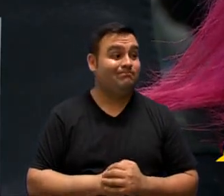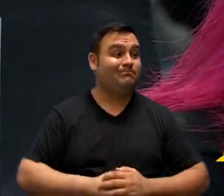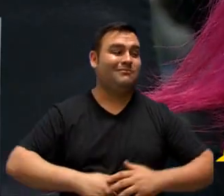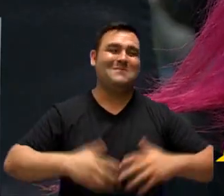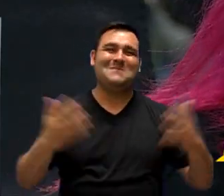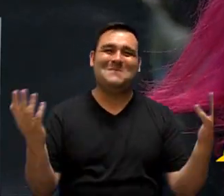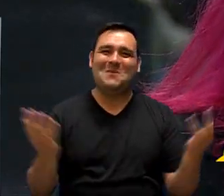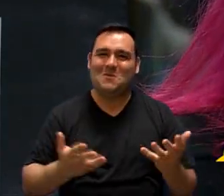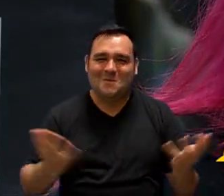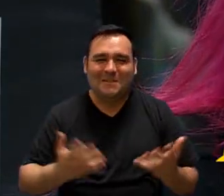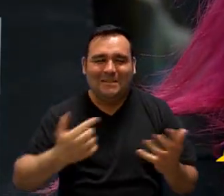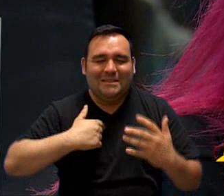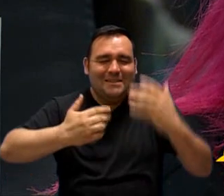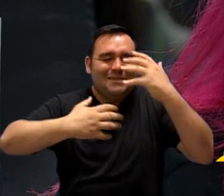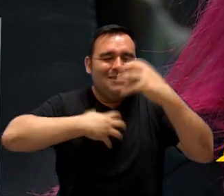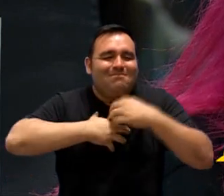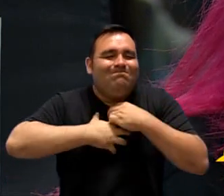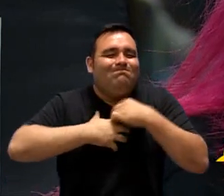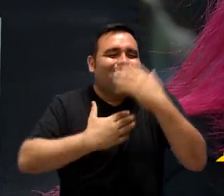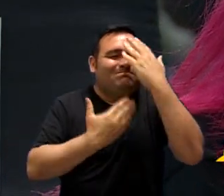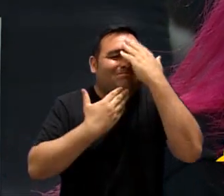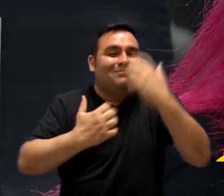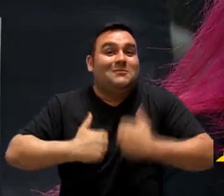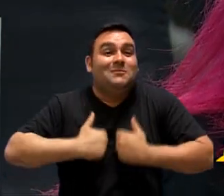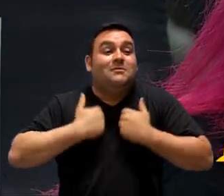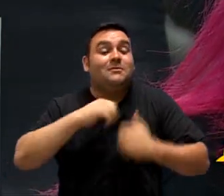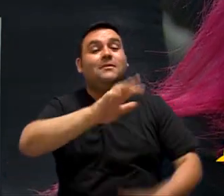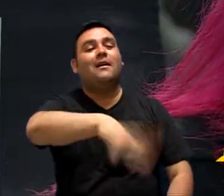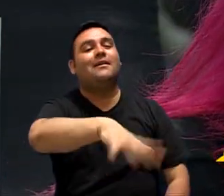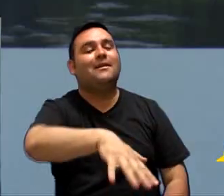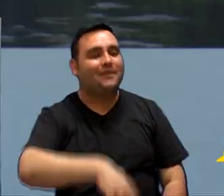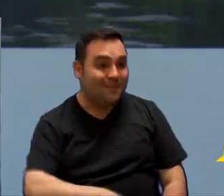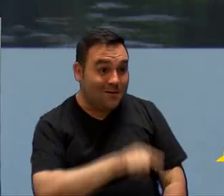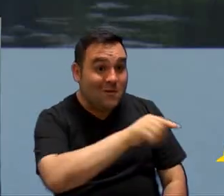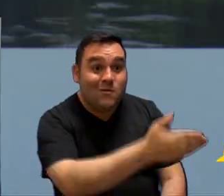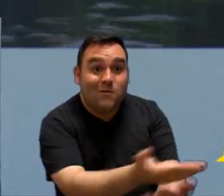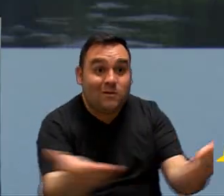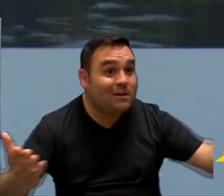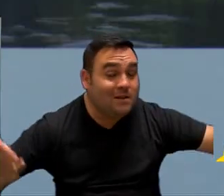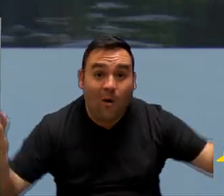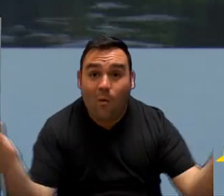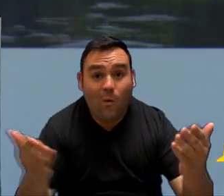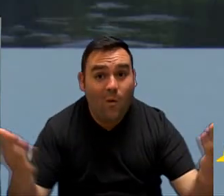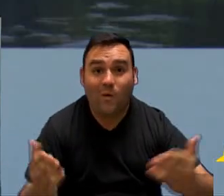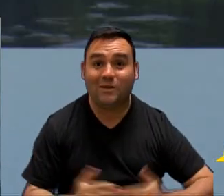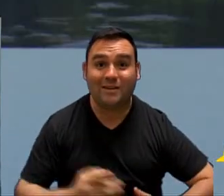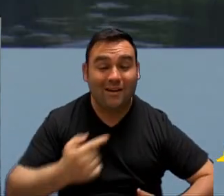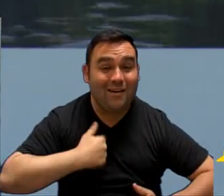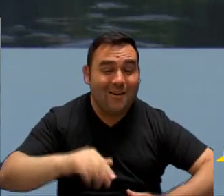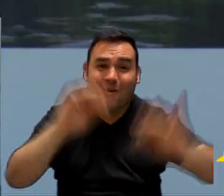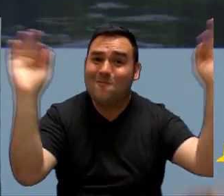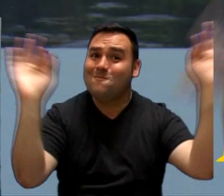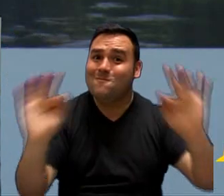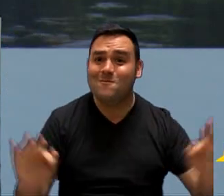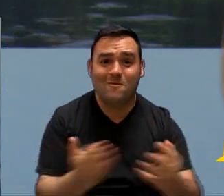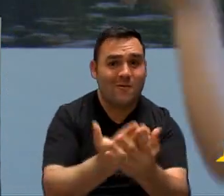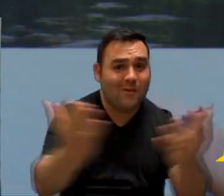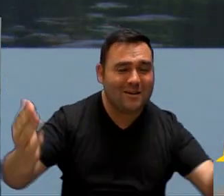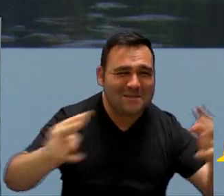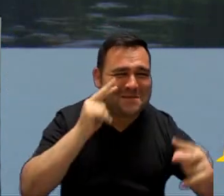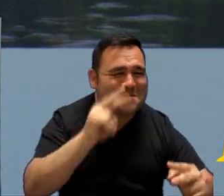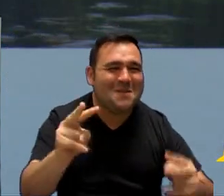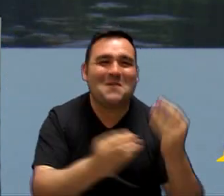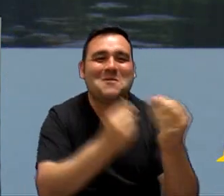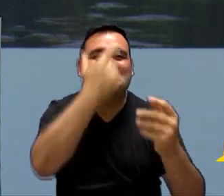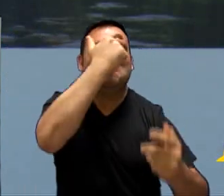muita, mas muita gratidão e com muito orgulho que eu digo: "Viu? Vocês são hoje, e eu estou muito feliz por ver qual